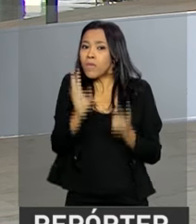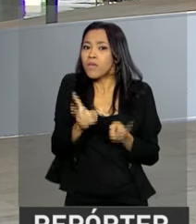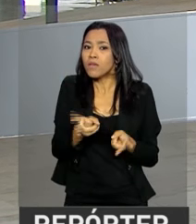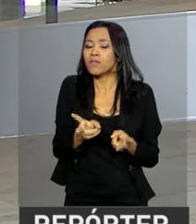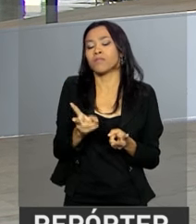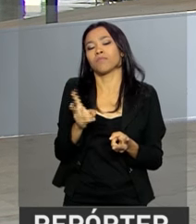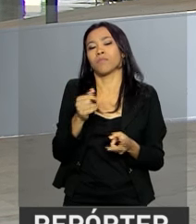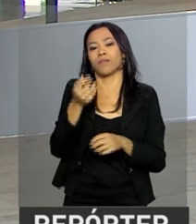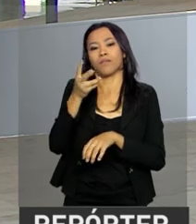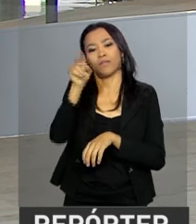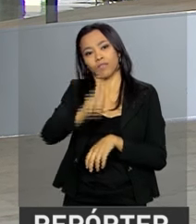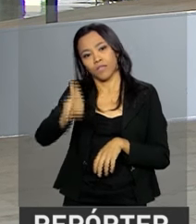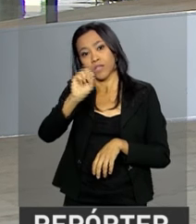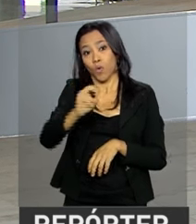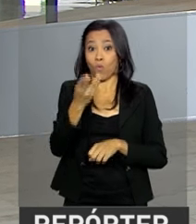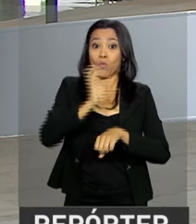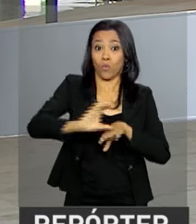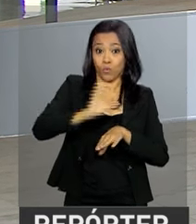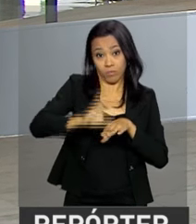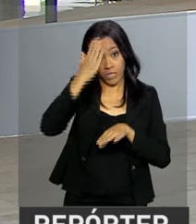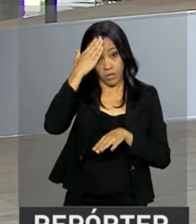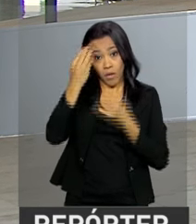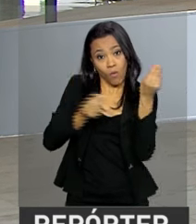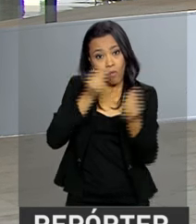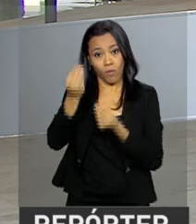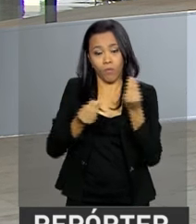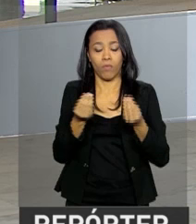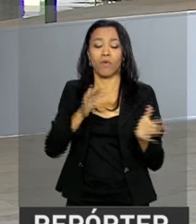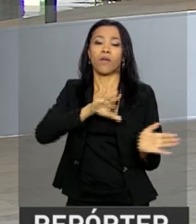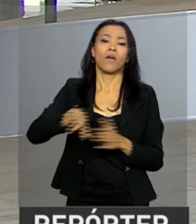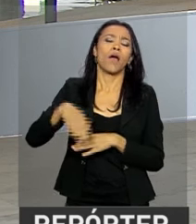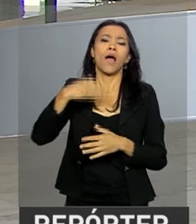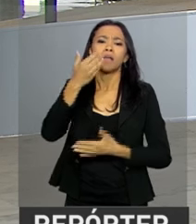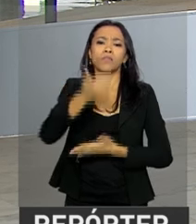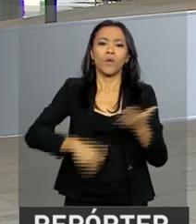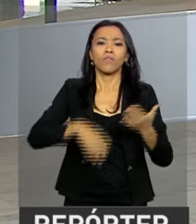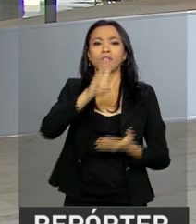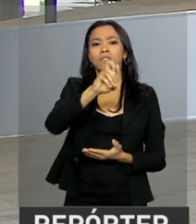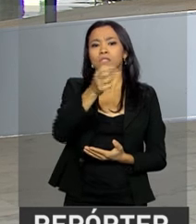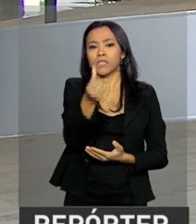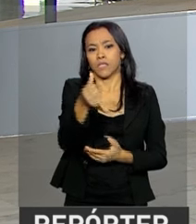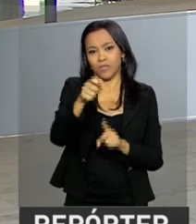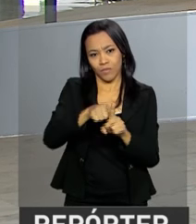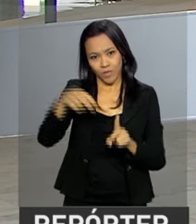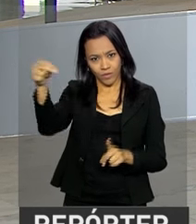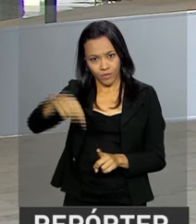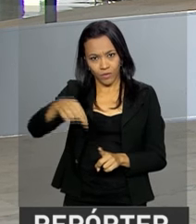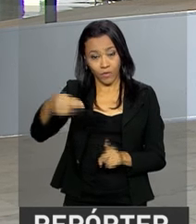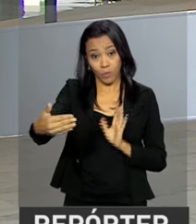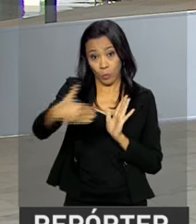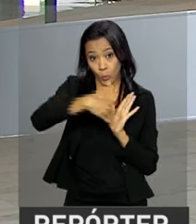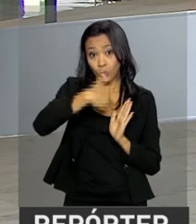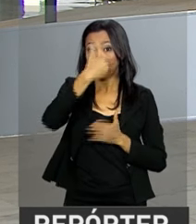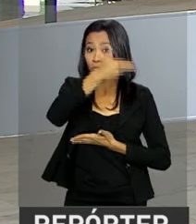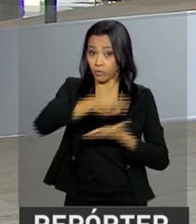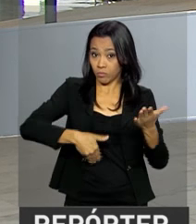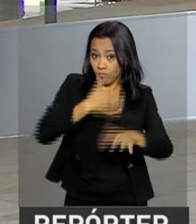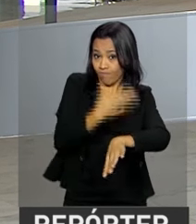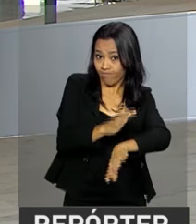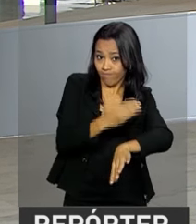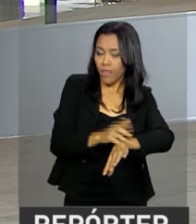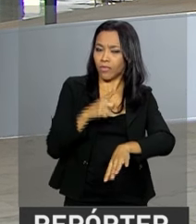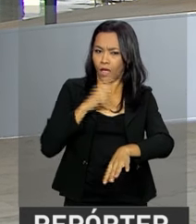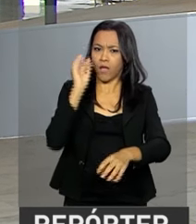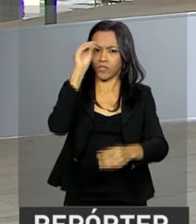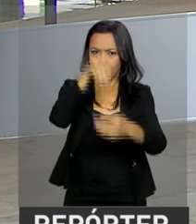ou no mesmo curso as provas do enem estão marcadas para os dias 5 e 6 de novembro último o simulado está disponível